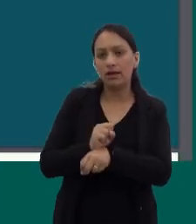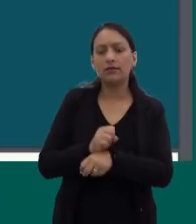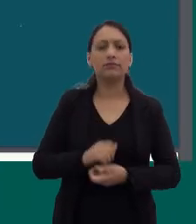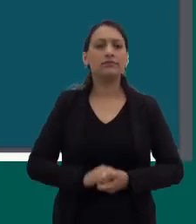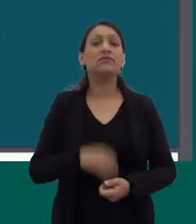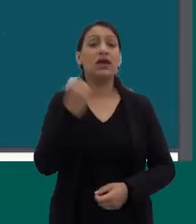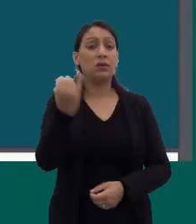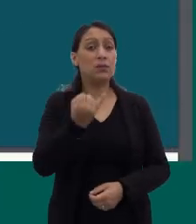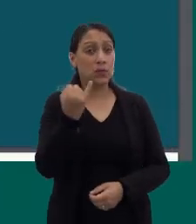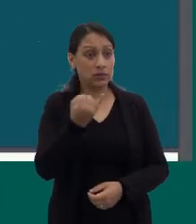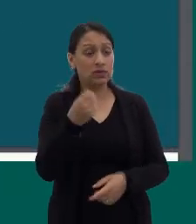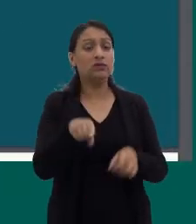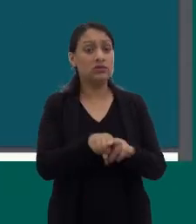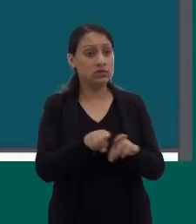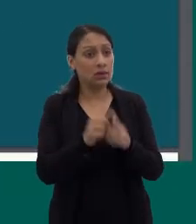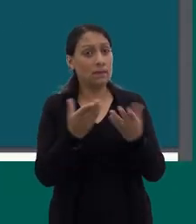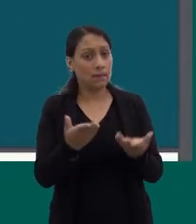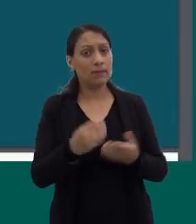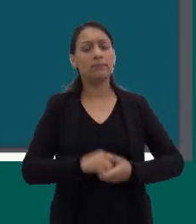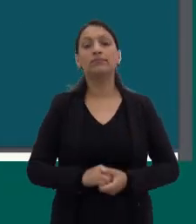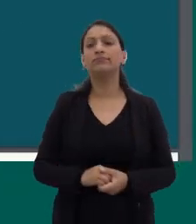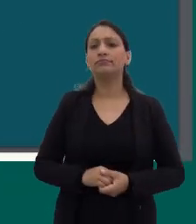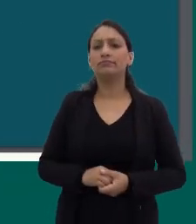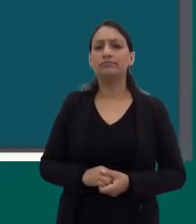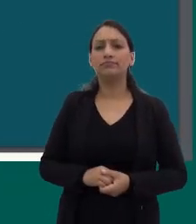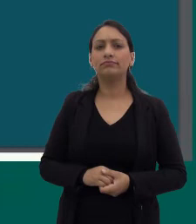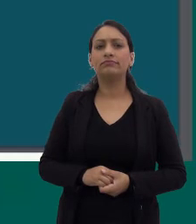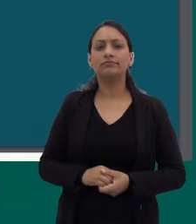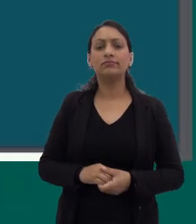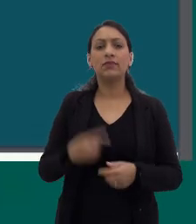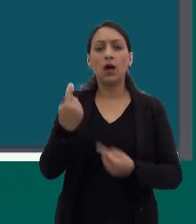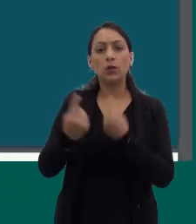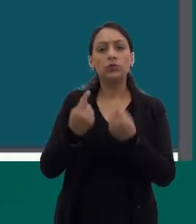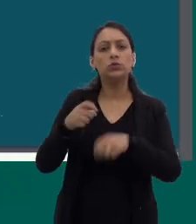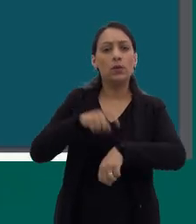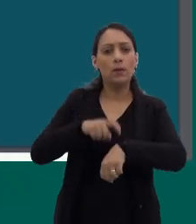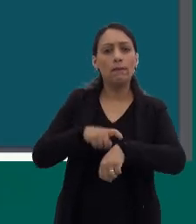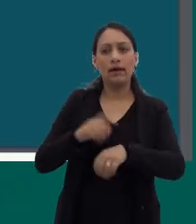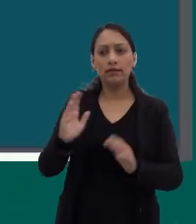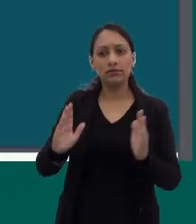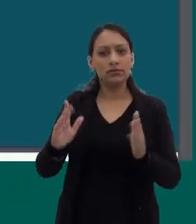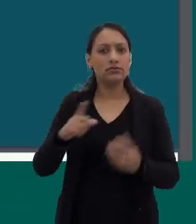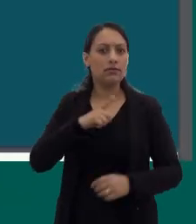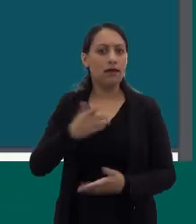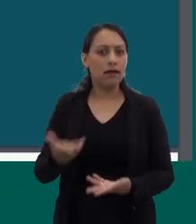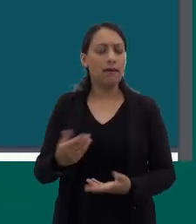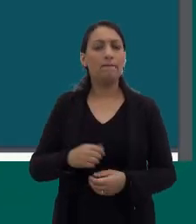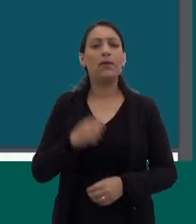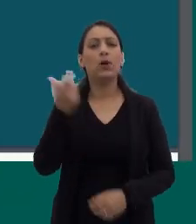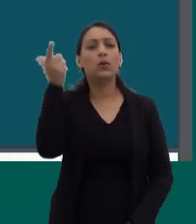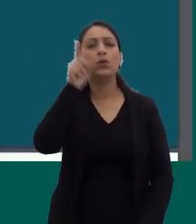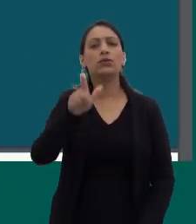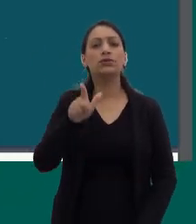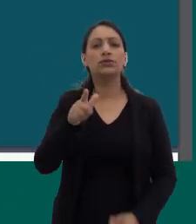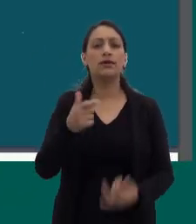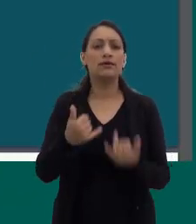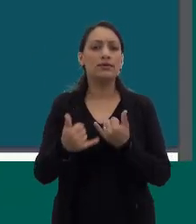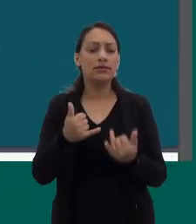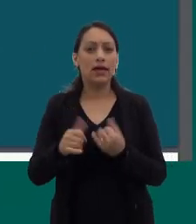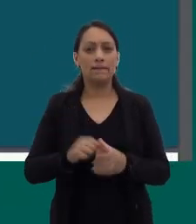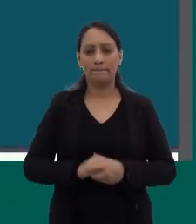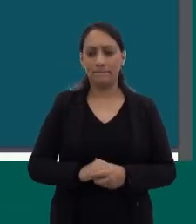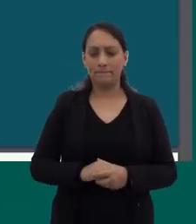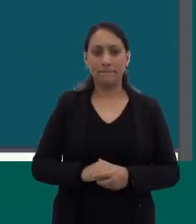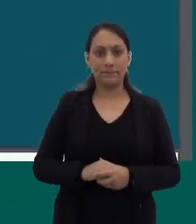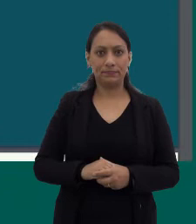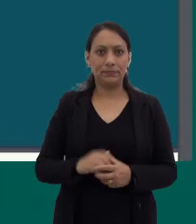É importante até. Muito, até a gente... Fundamental em alguns momentos, né? Para te conseguir passar numa autoescola, tu tem que ter uma